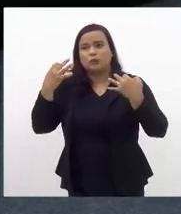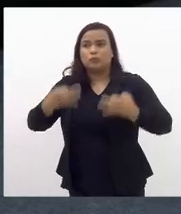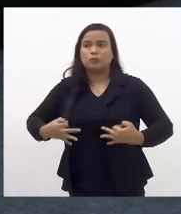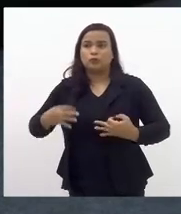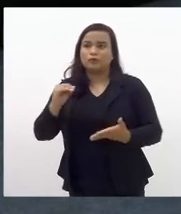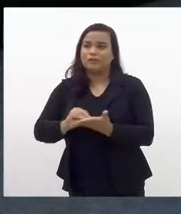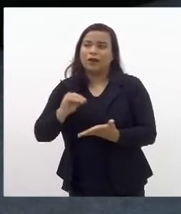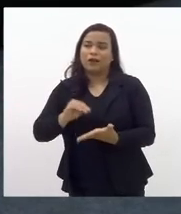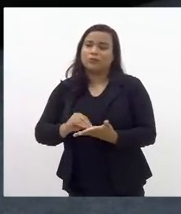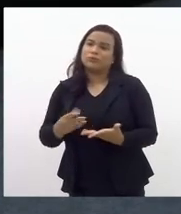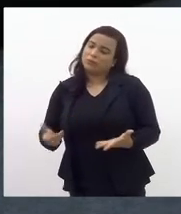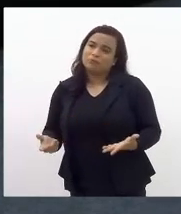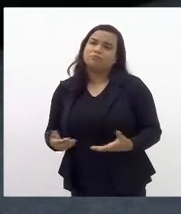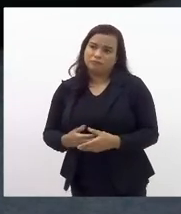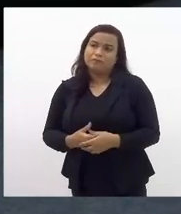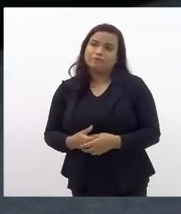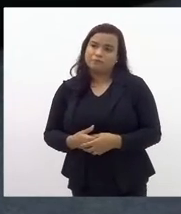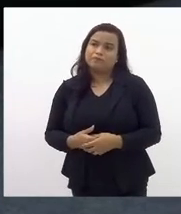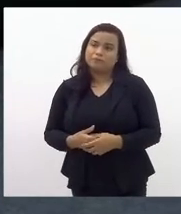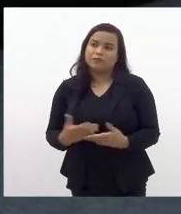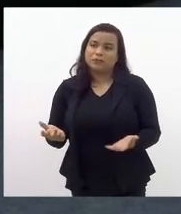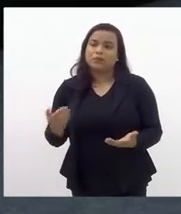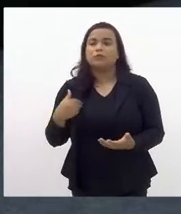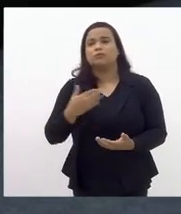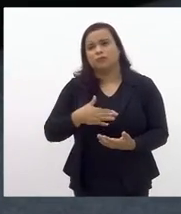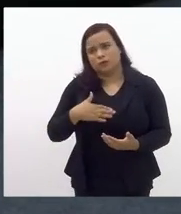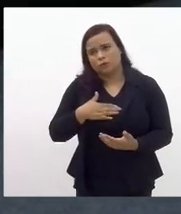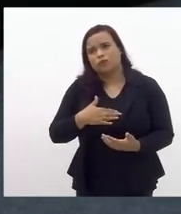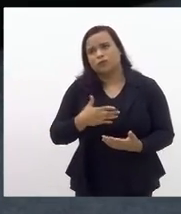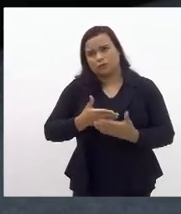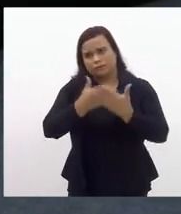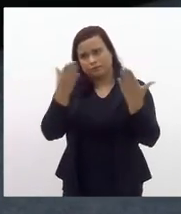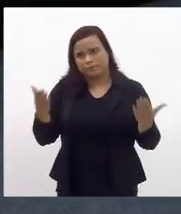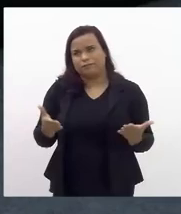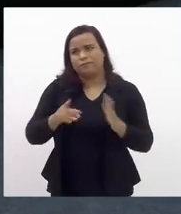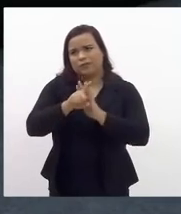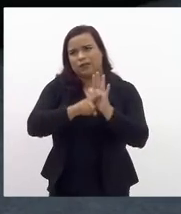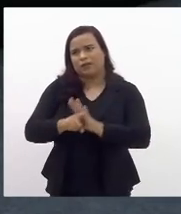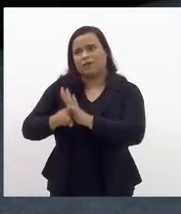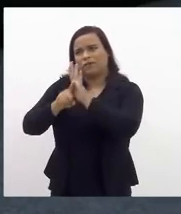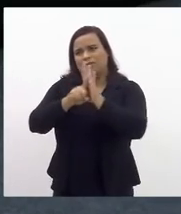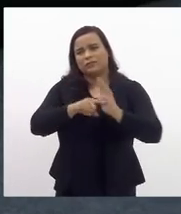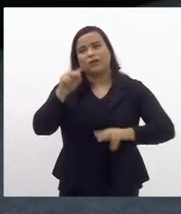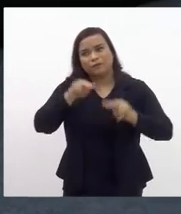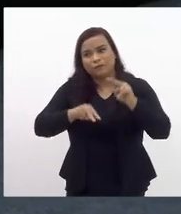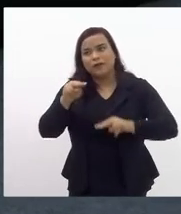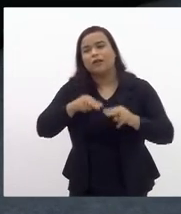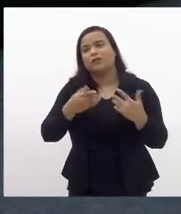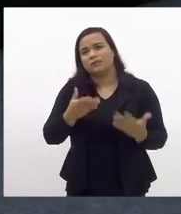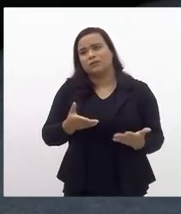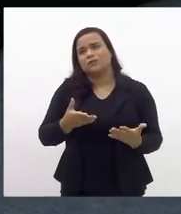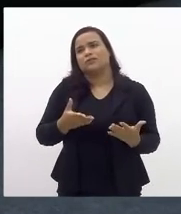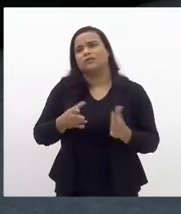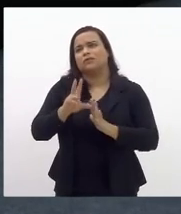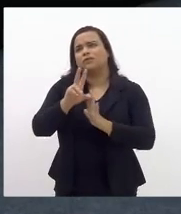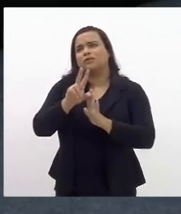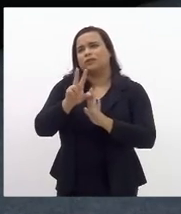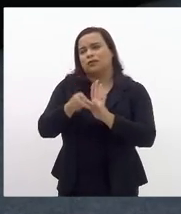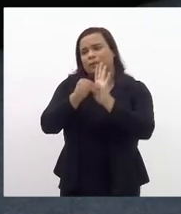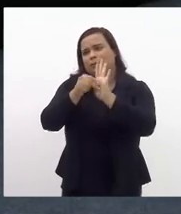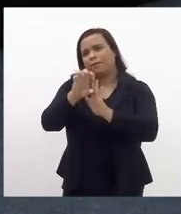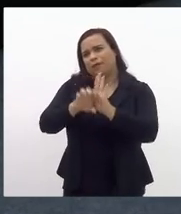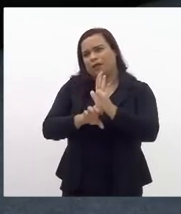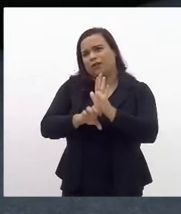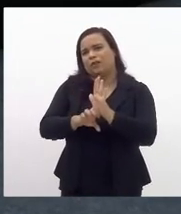tremenda injustiça, e eu queria muito que os senhores revissem as emendas que os senhores